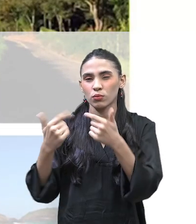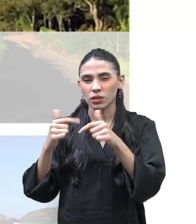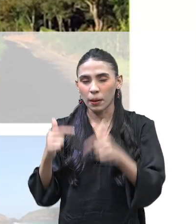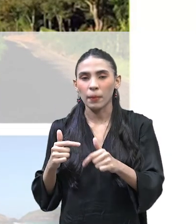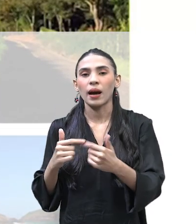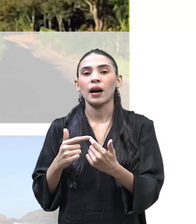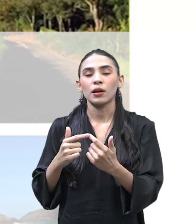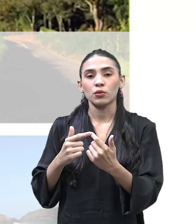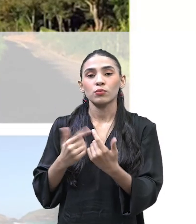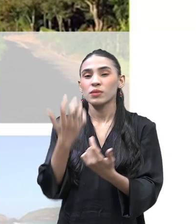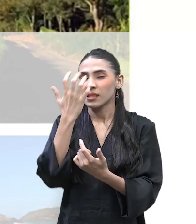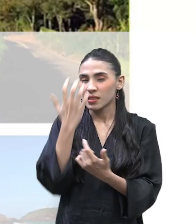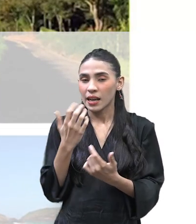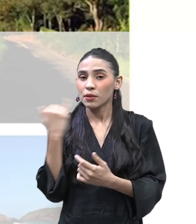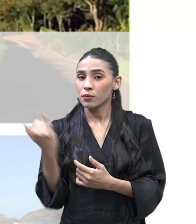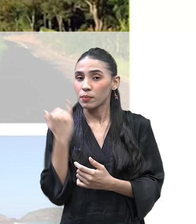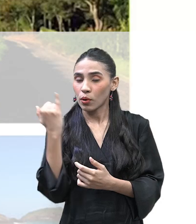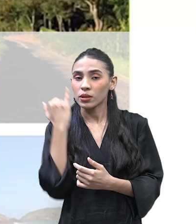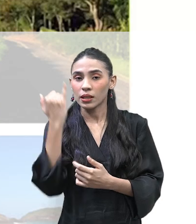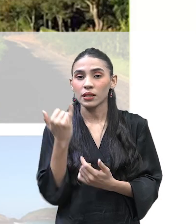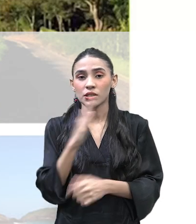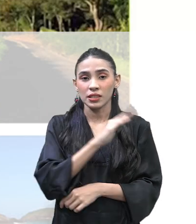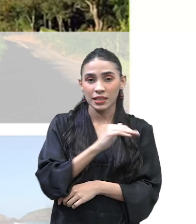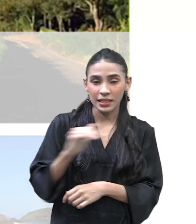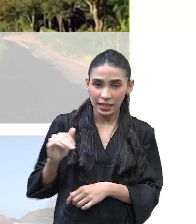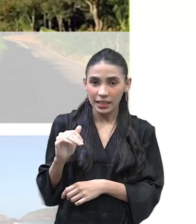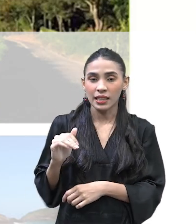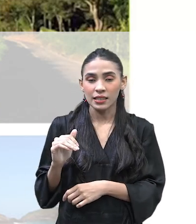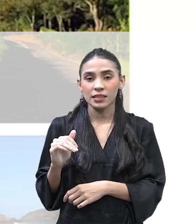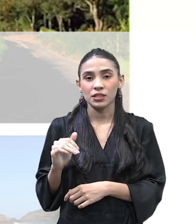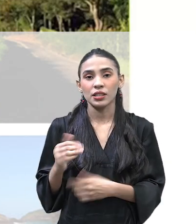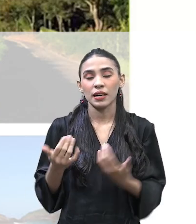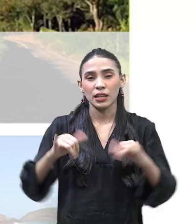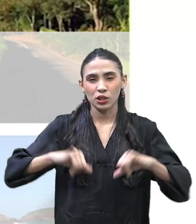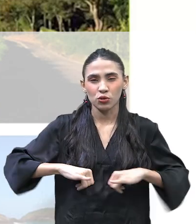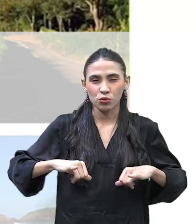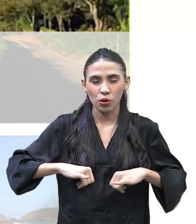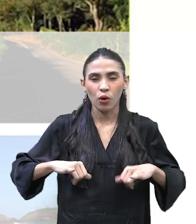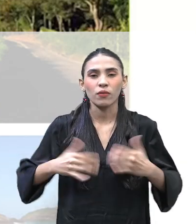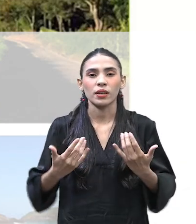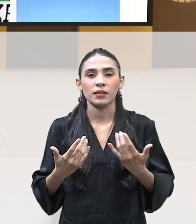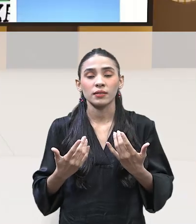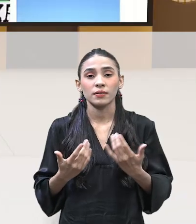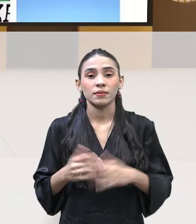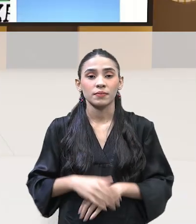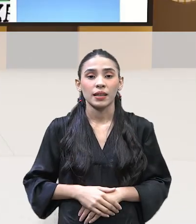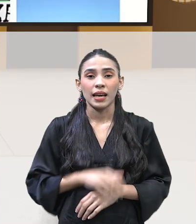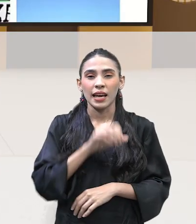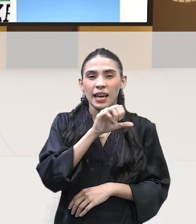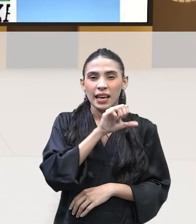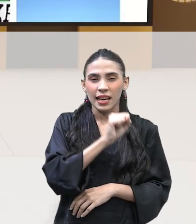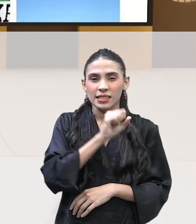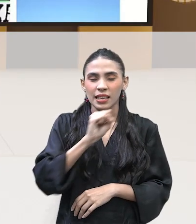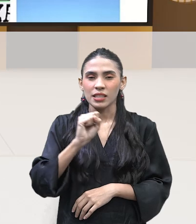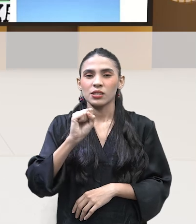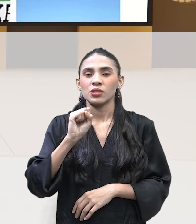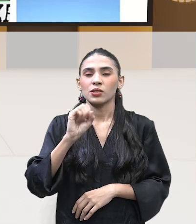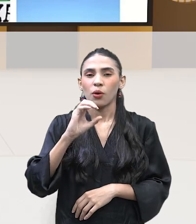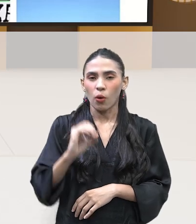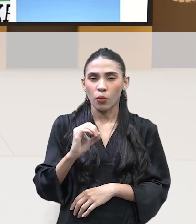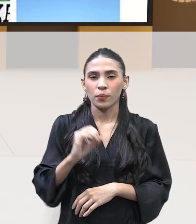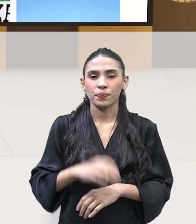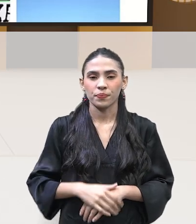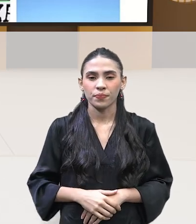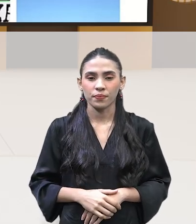situação de vulnerabilidade, a SOS Vida. Então, vejam ali o impacto social também